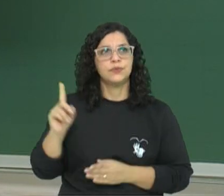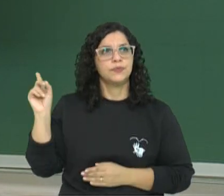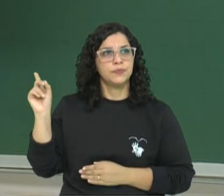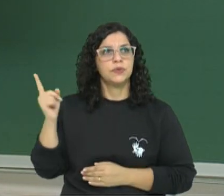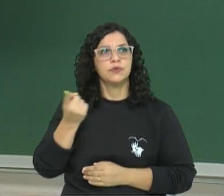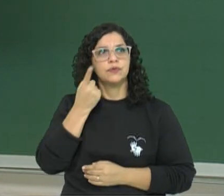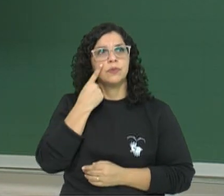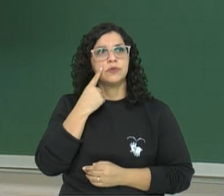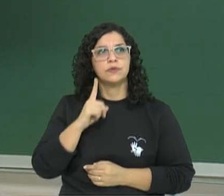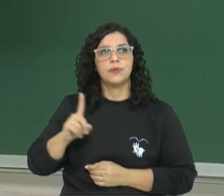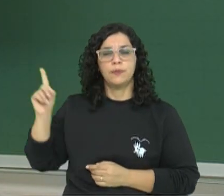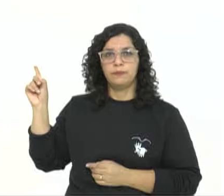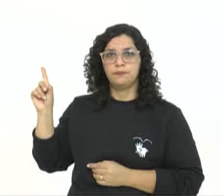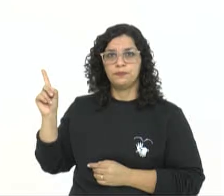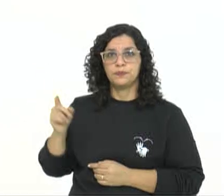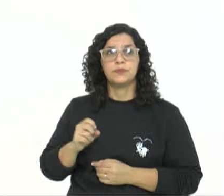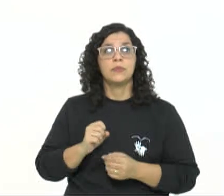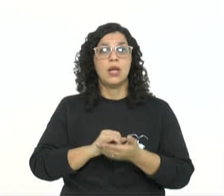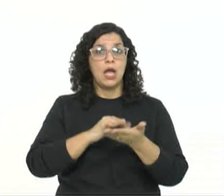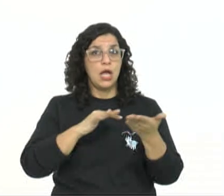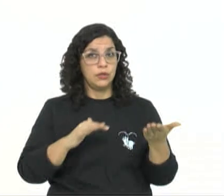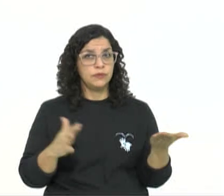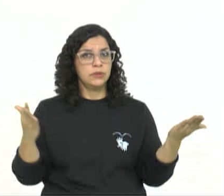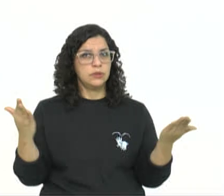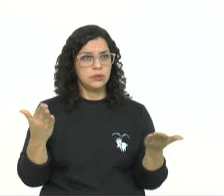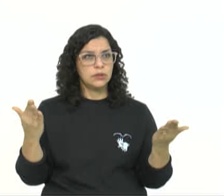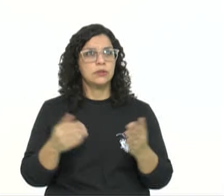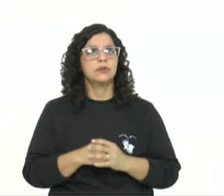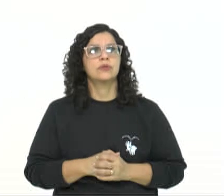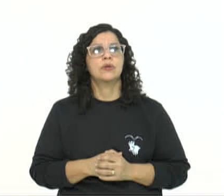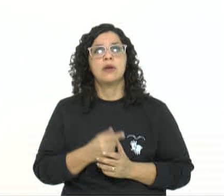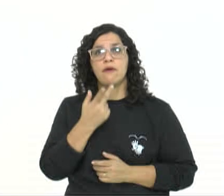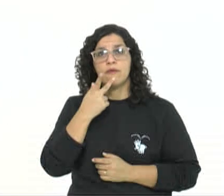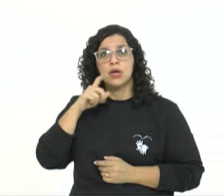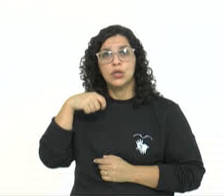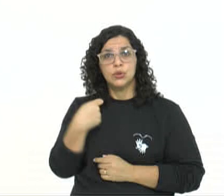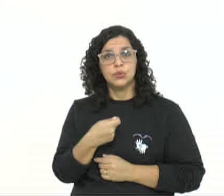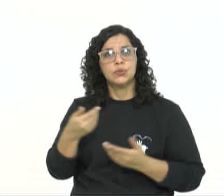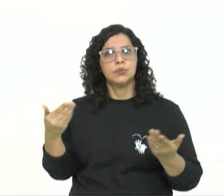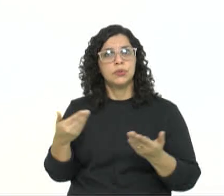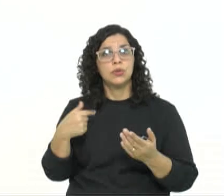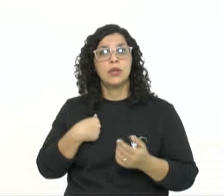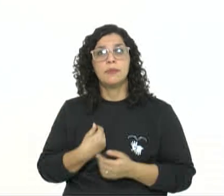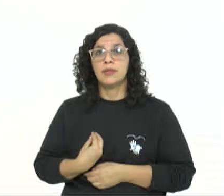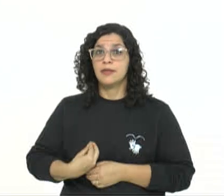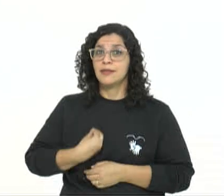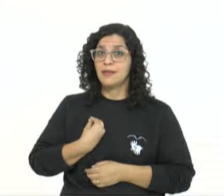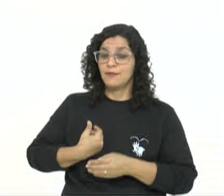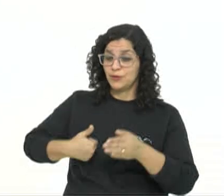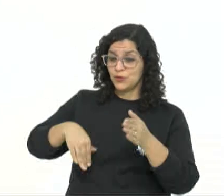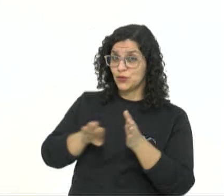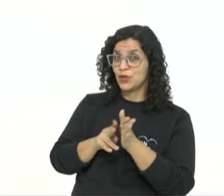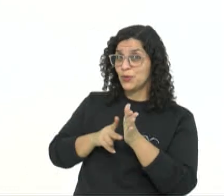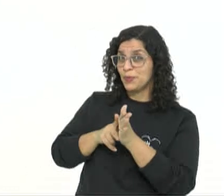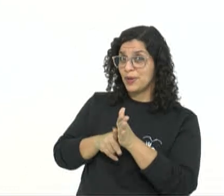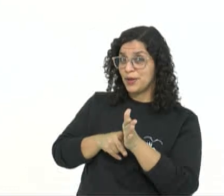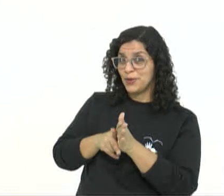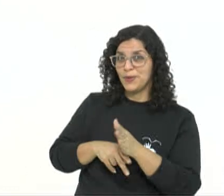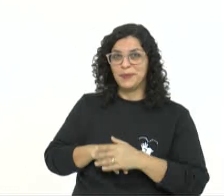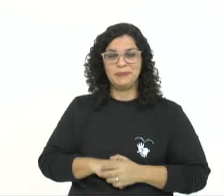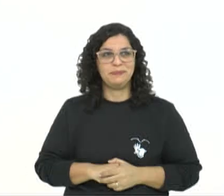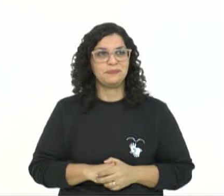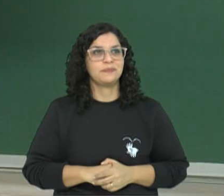lá, meus queridos. O exercício relacionado com a minha vinda a Paranaguá,